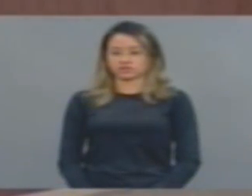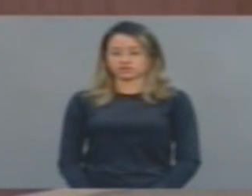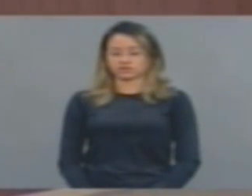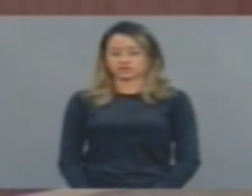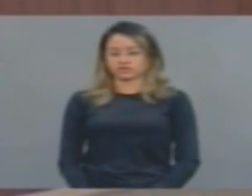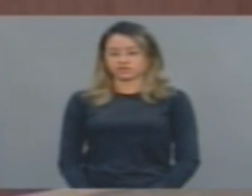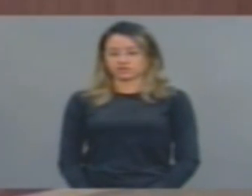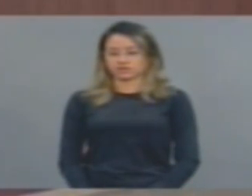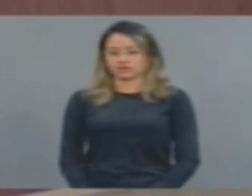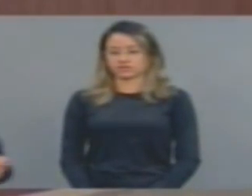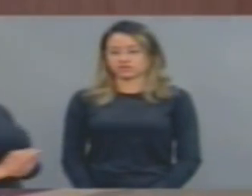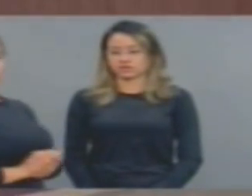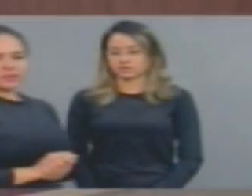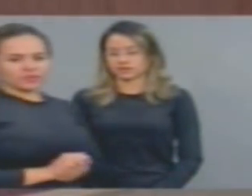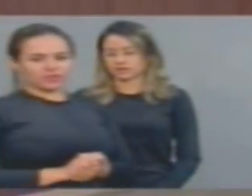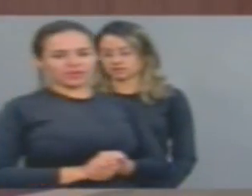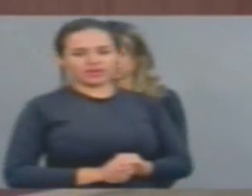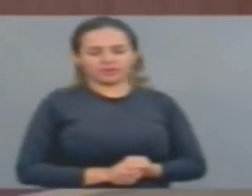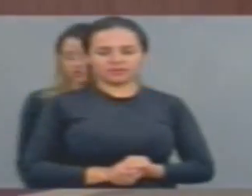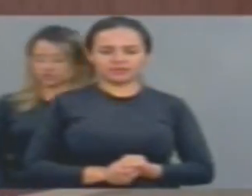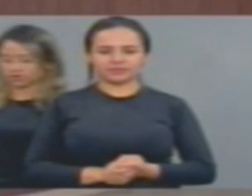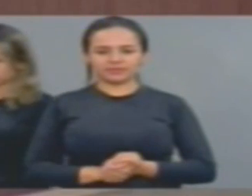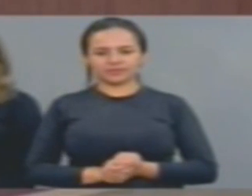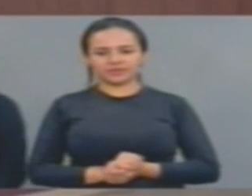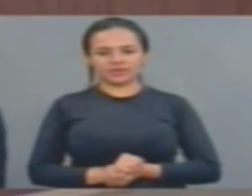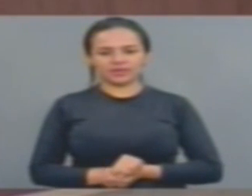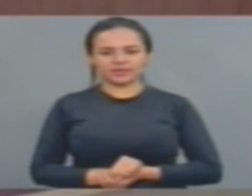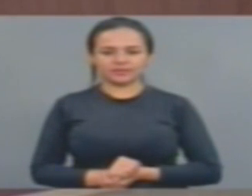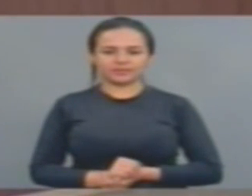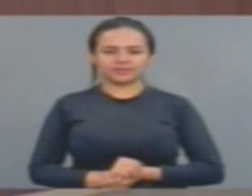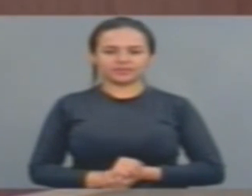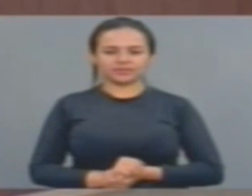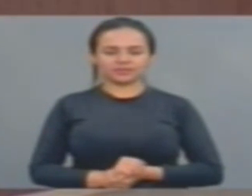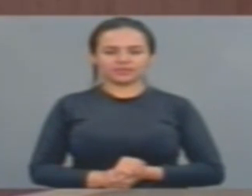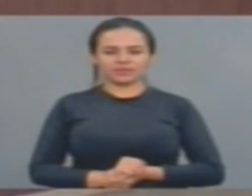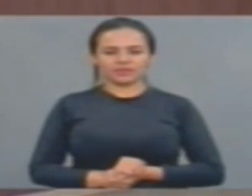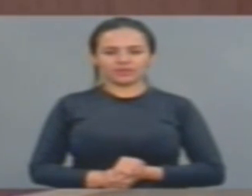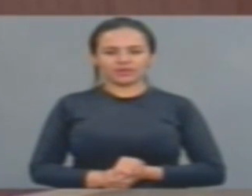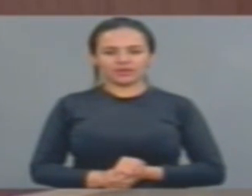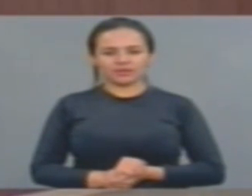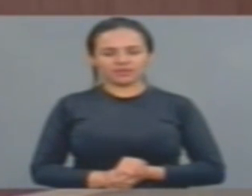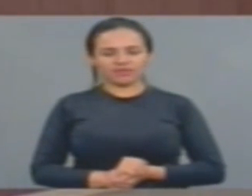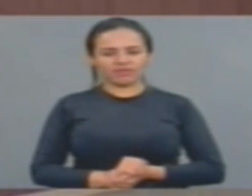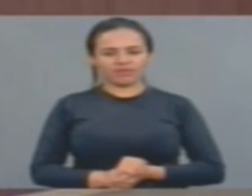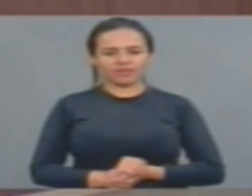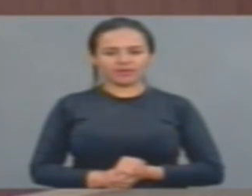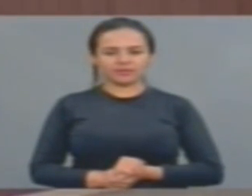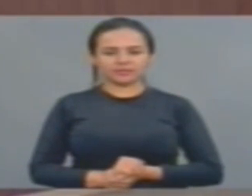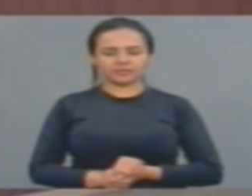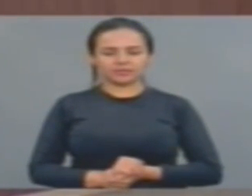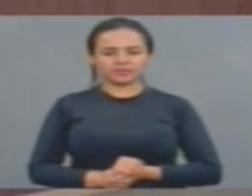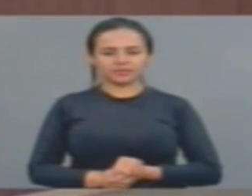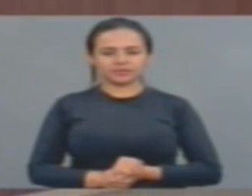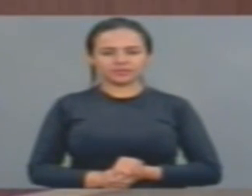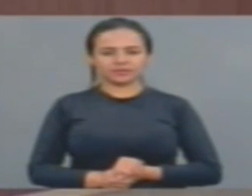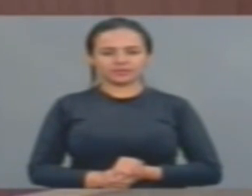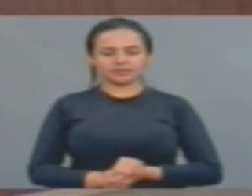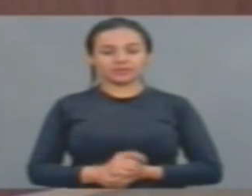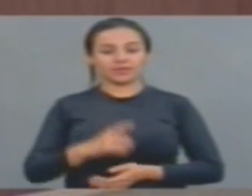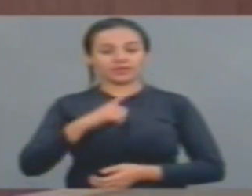vez, várias vezes. Como é que dá-se a aplicação